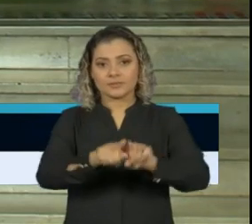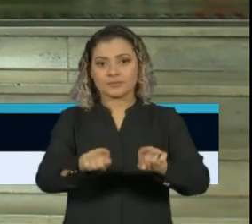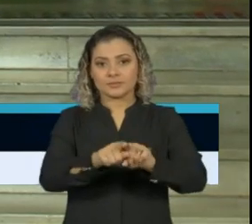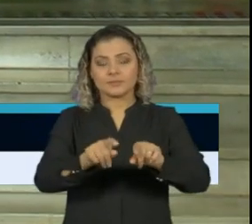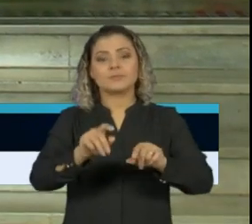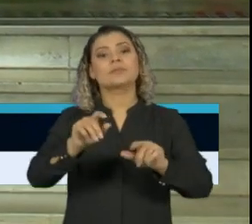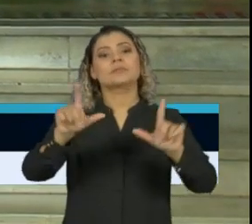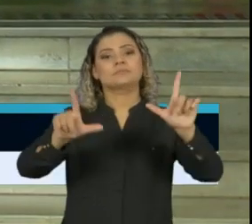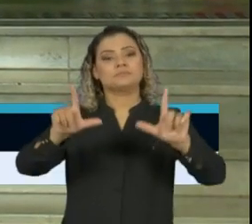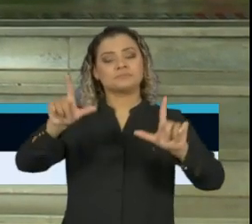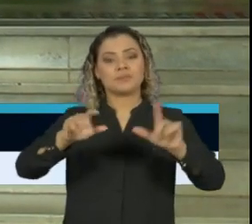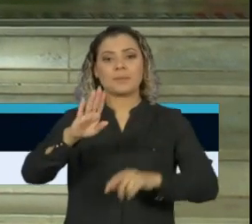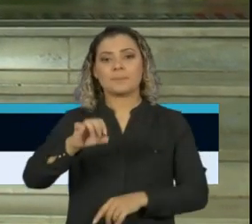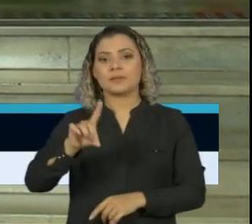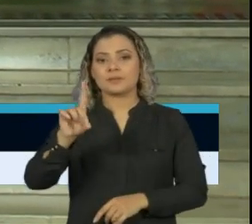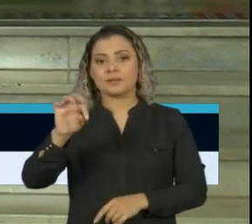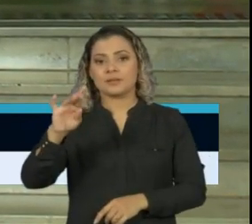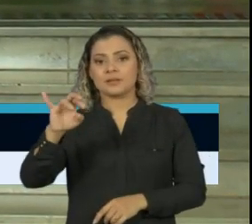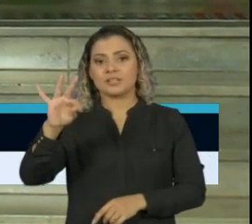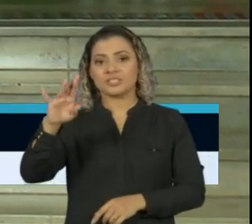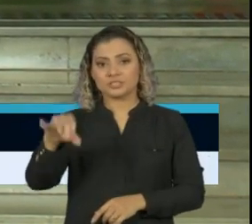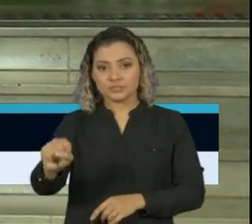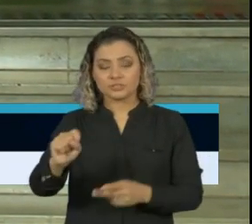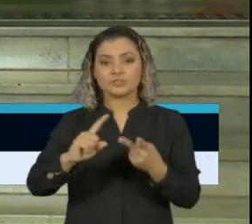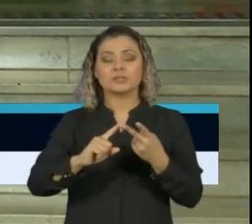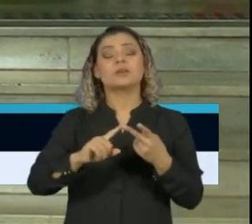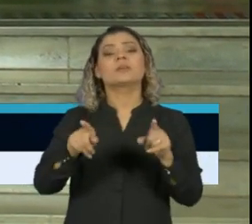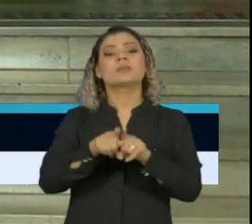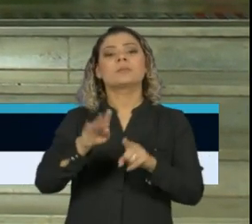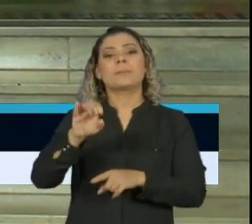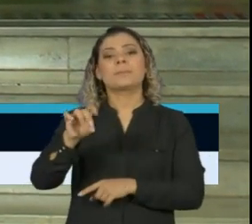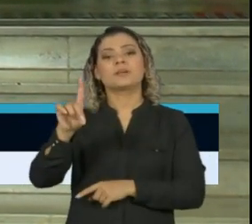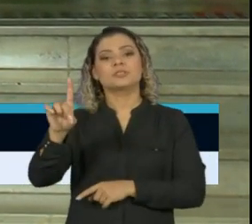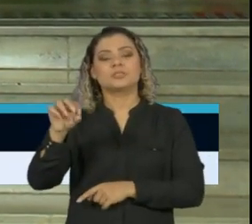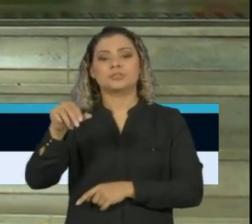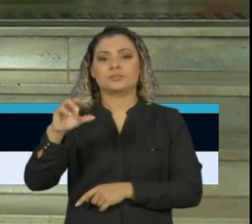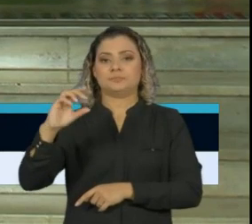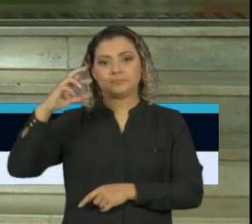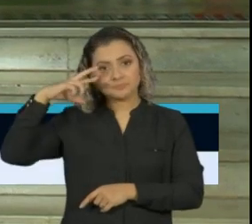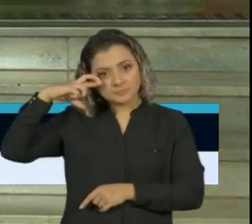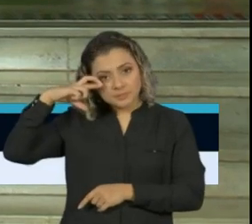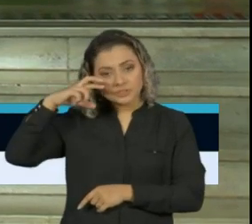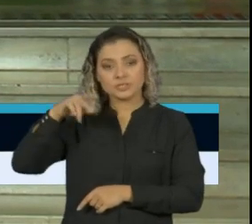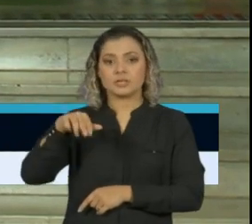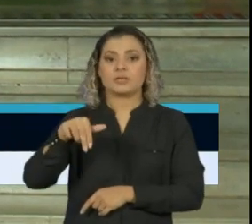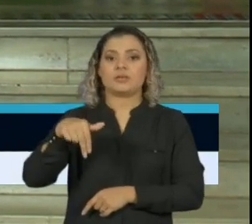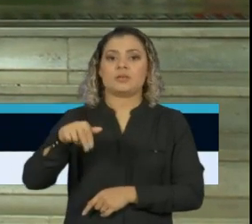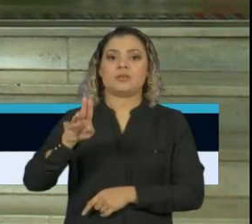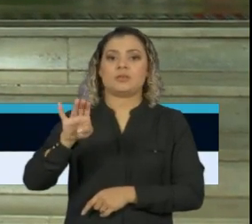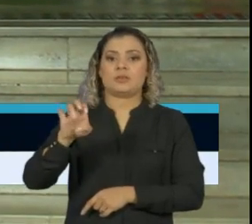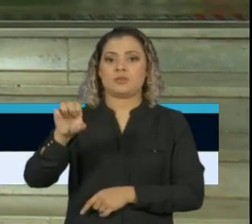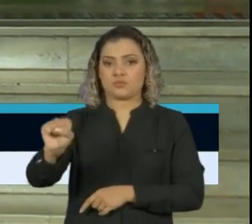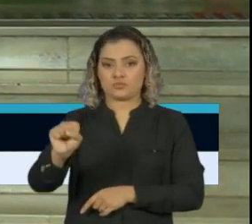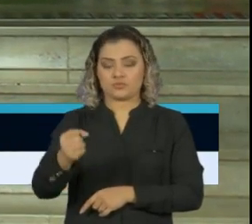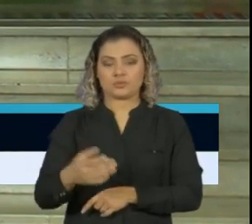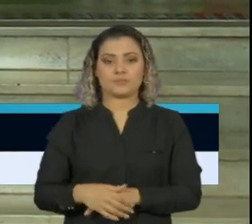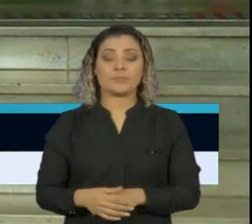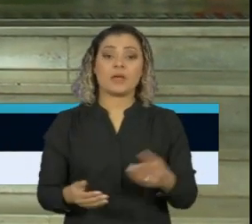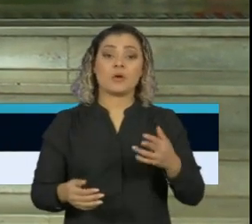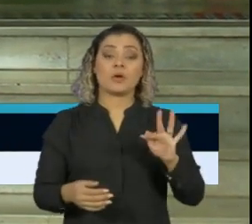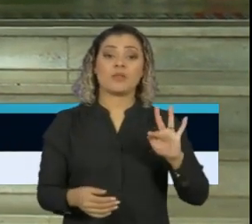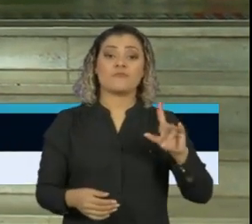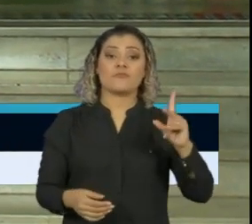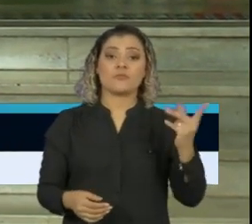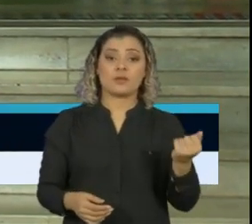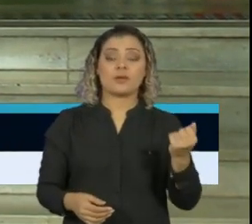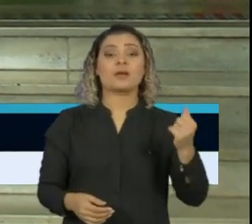TV Bandeirantes, da Rádio e TV Band News. Vamos agora a uma pergunta online da jornalista Isabela Palhares, da Folha de São